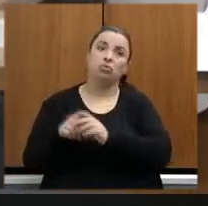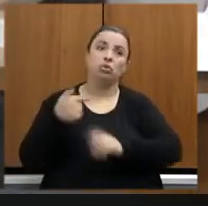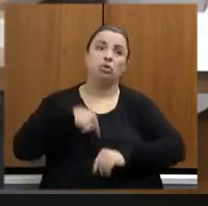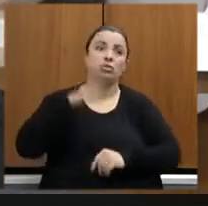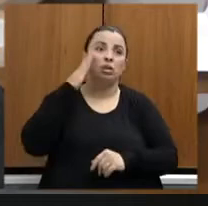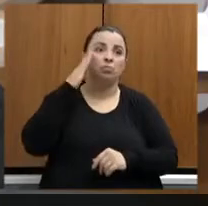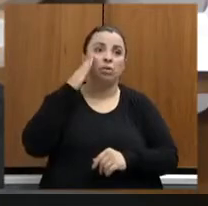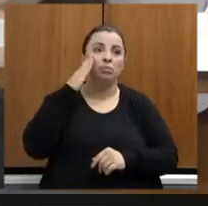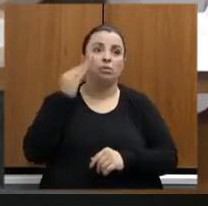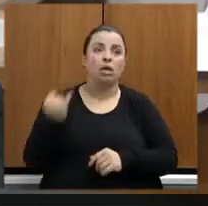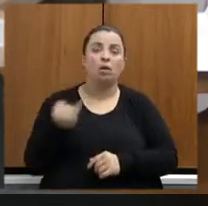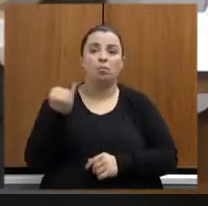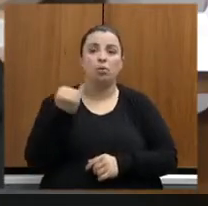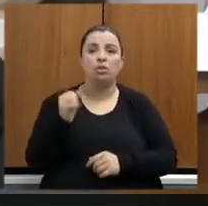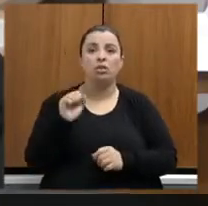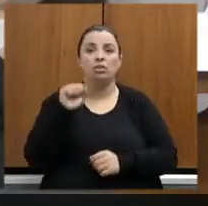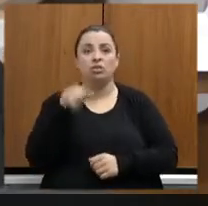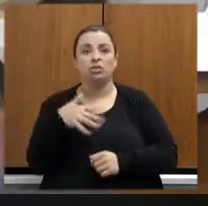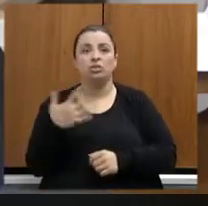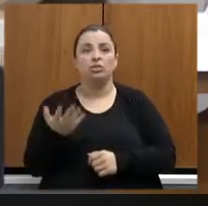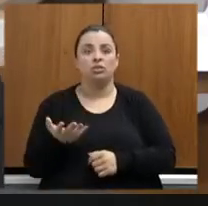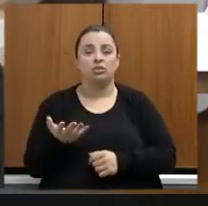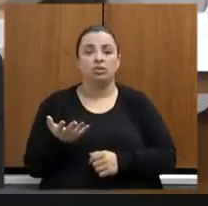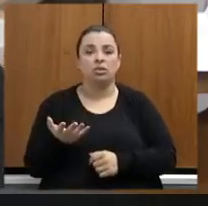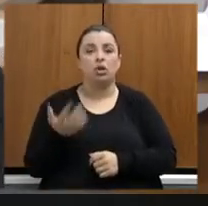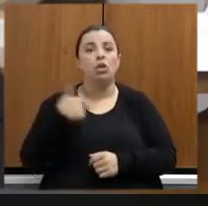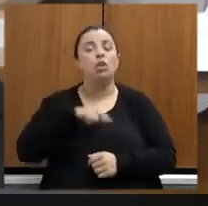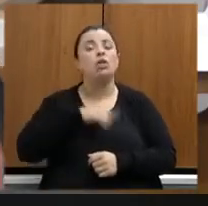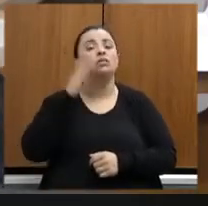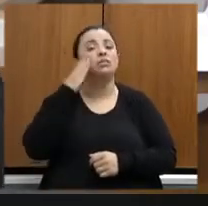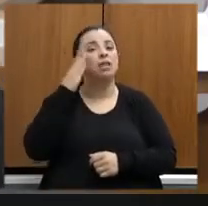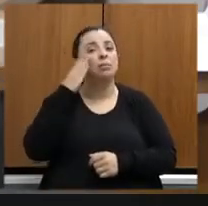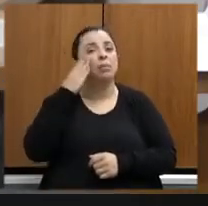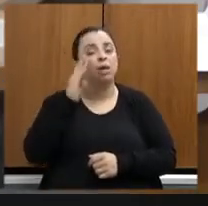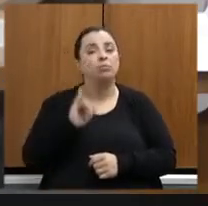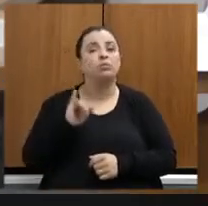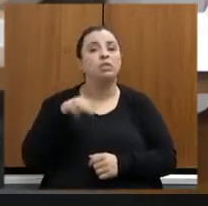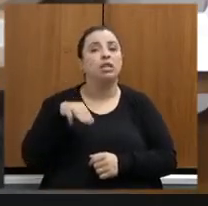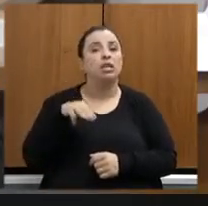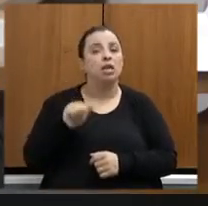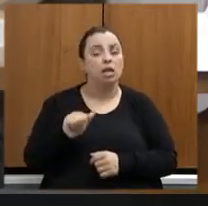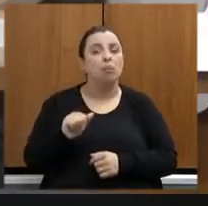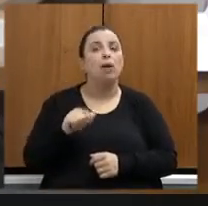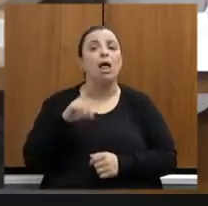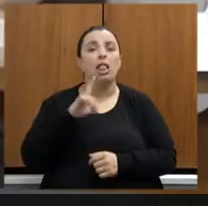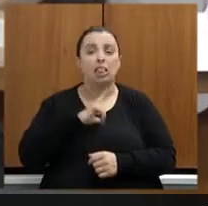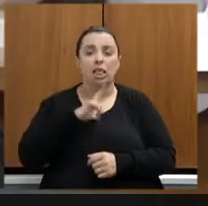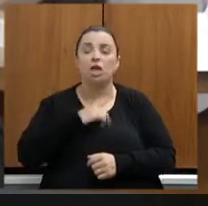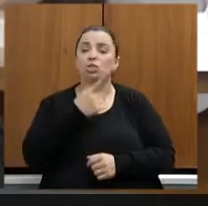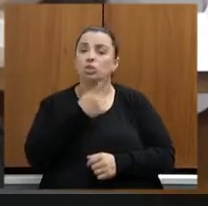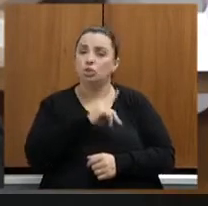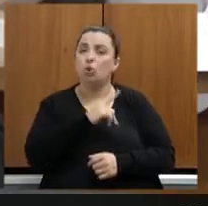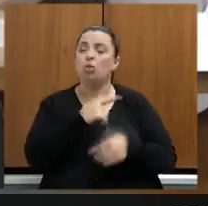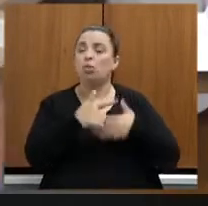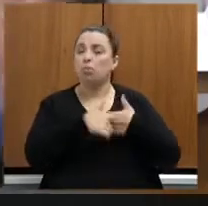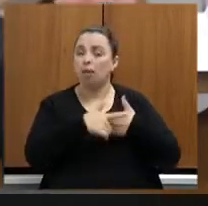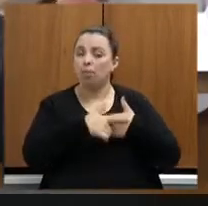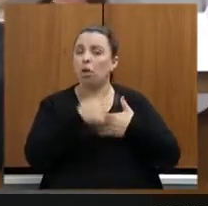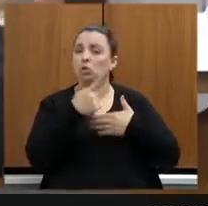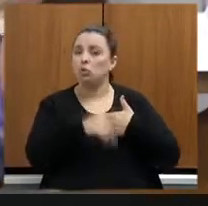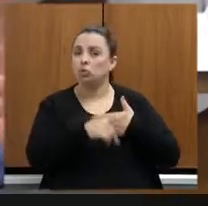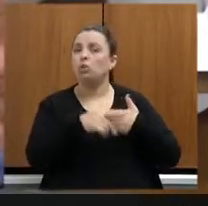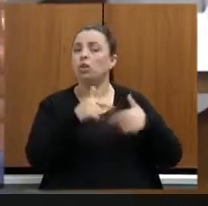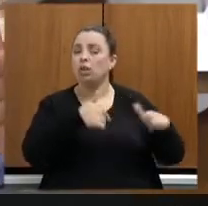a gente sabe que é o Ivan ta fazendo o papel mas eu acho que tem muita coisa que tem que ter um bom sítio é